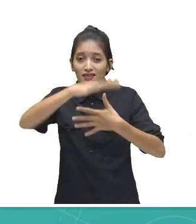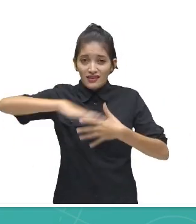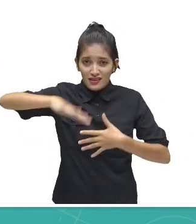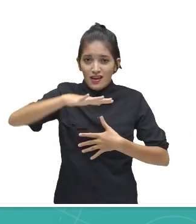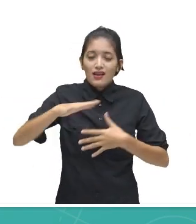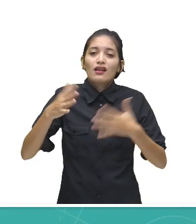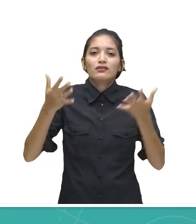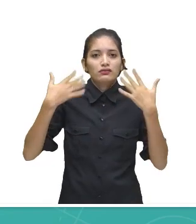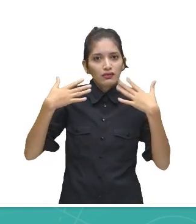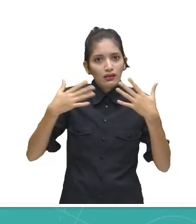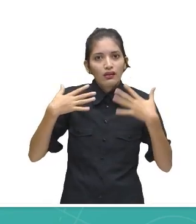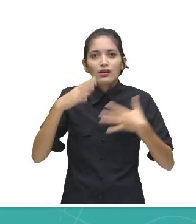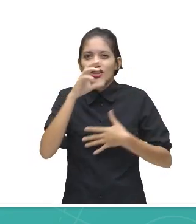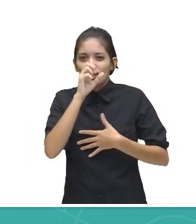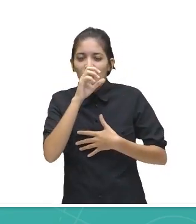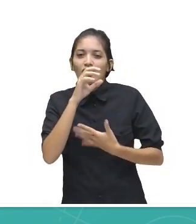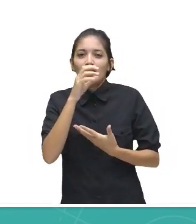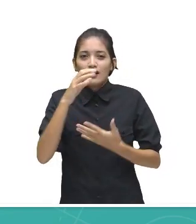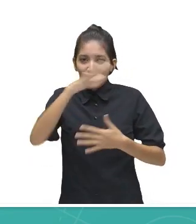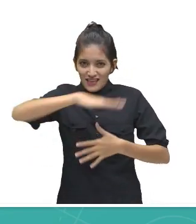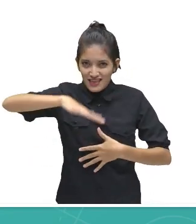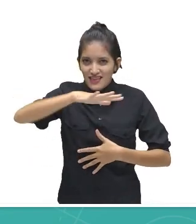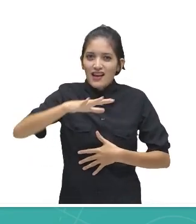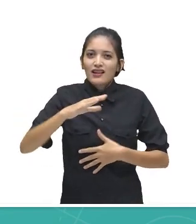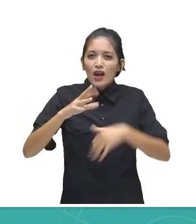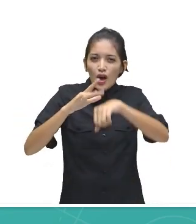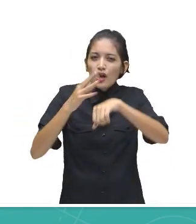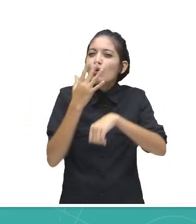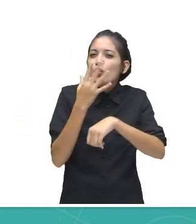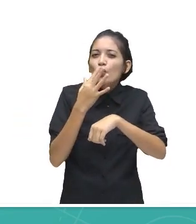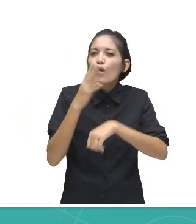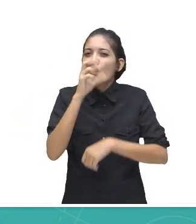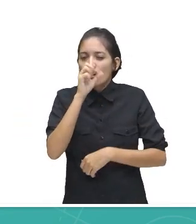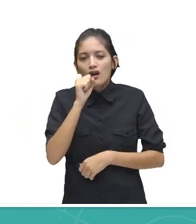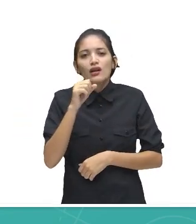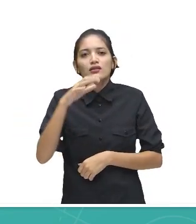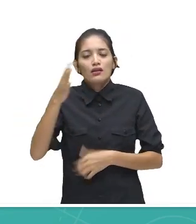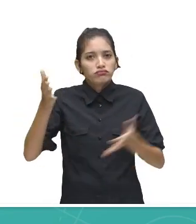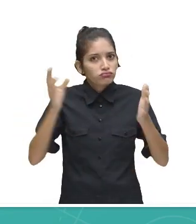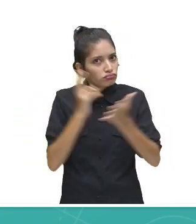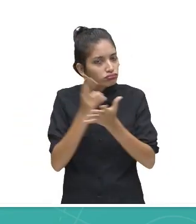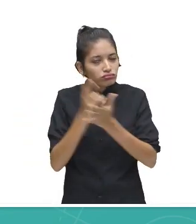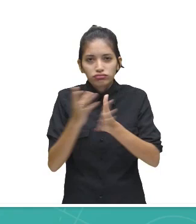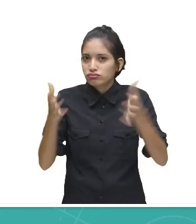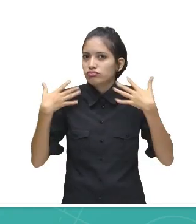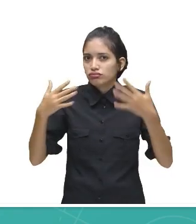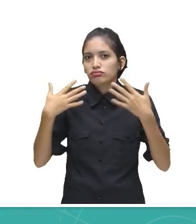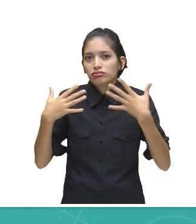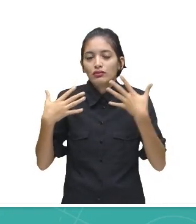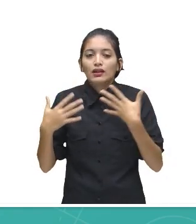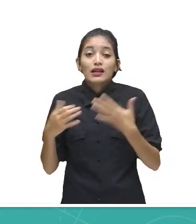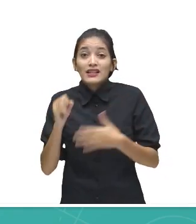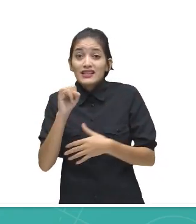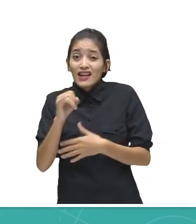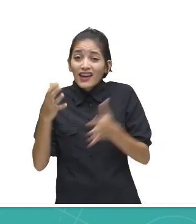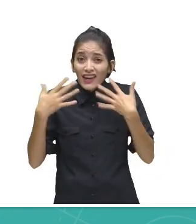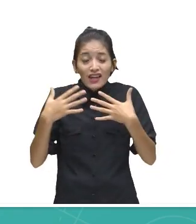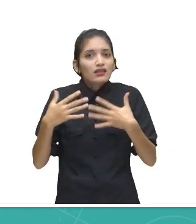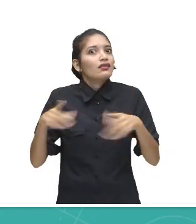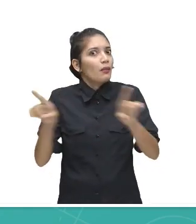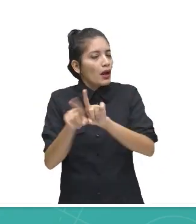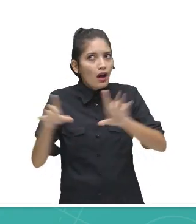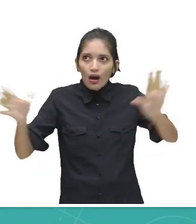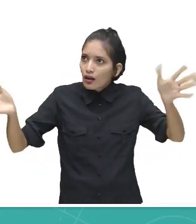tempo todo quente, porque a energia do sol é muito forte. Por isso que aqui na nossa região, ou é quente ou é muito quente, né?